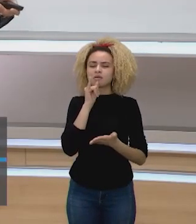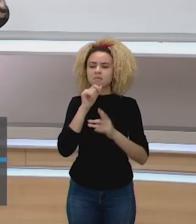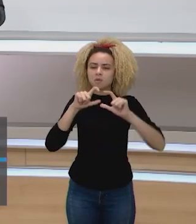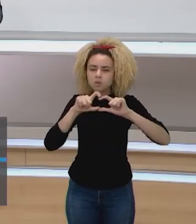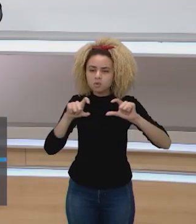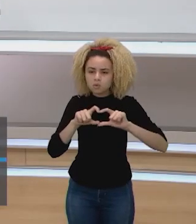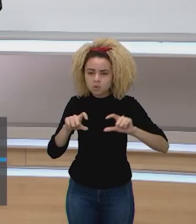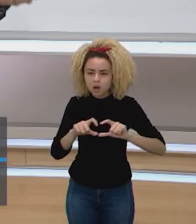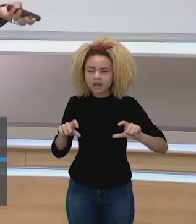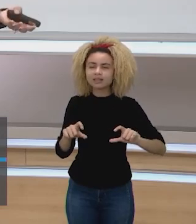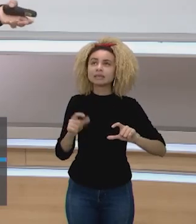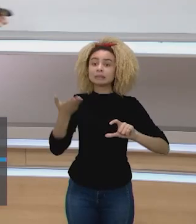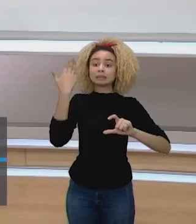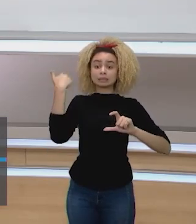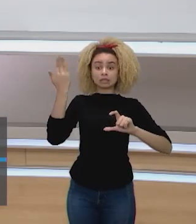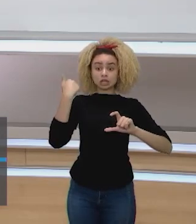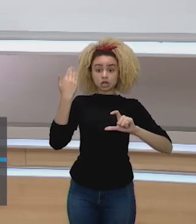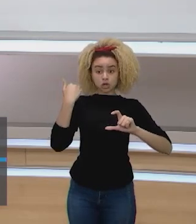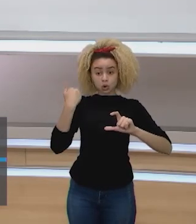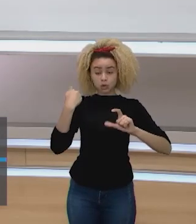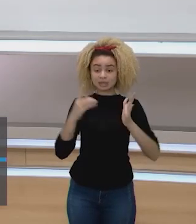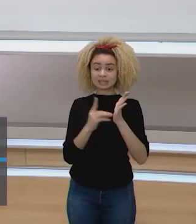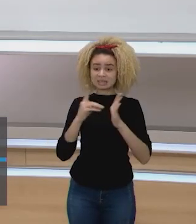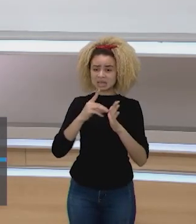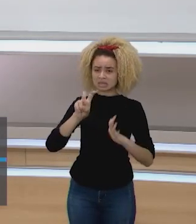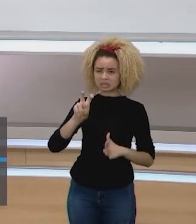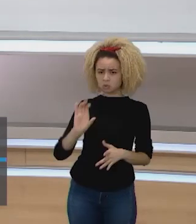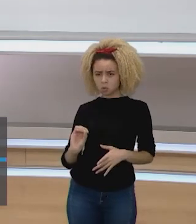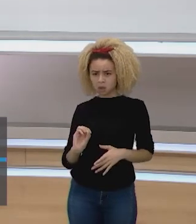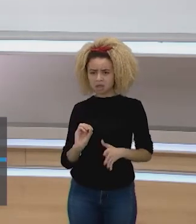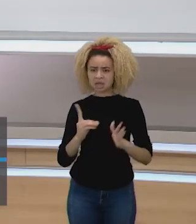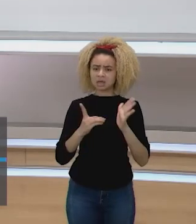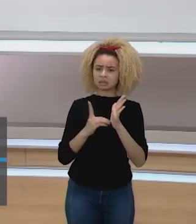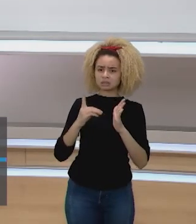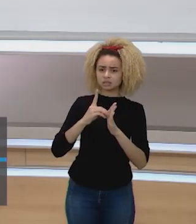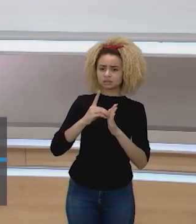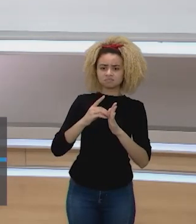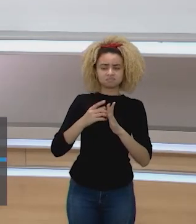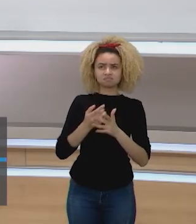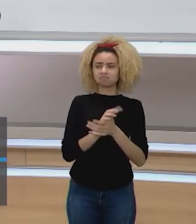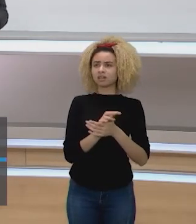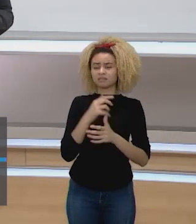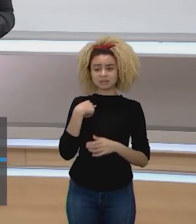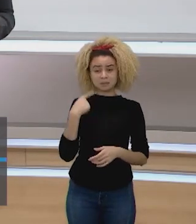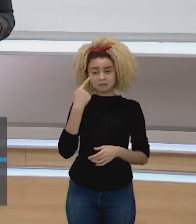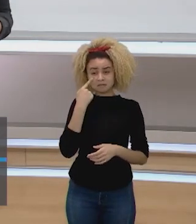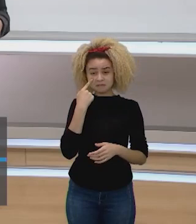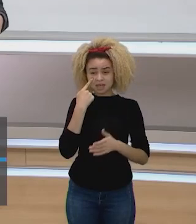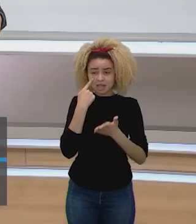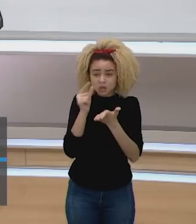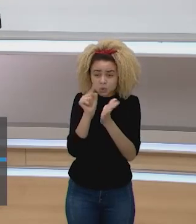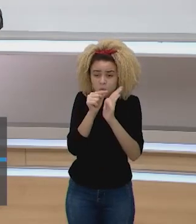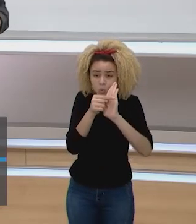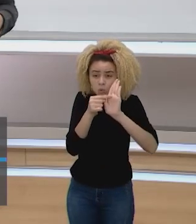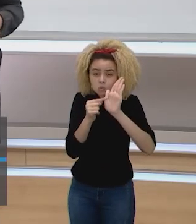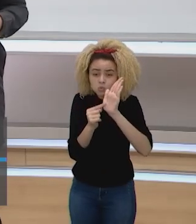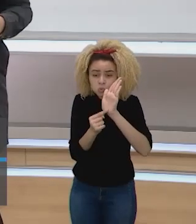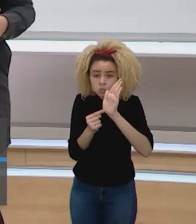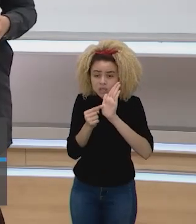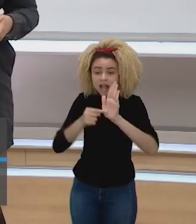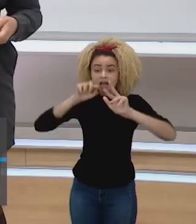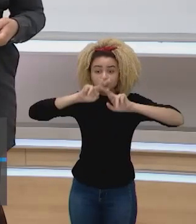né, anteriores aí à década de 50, anteriores ao Roy Lichtenstein, você tem um tipo de traço diferente,